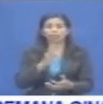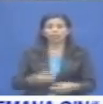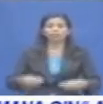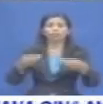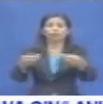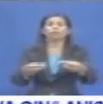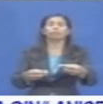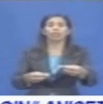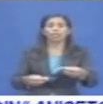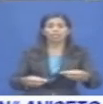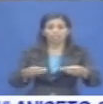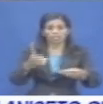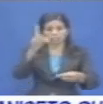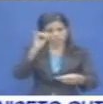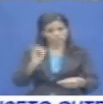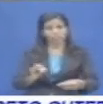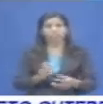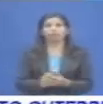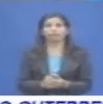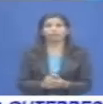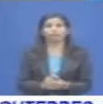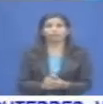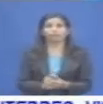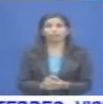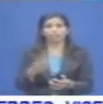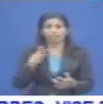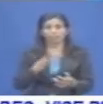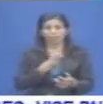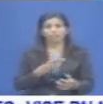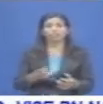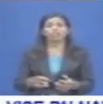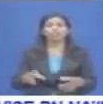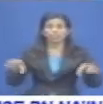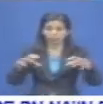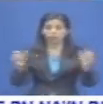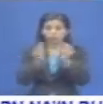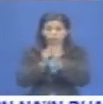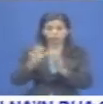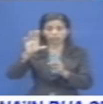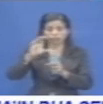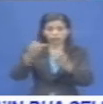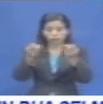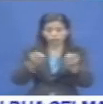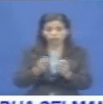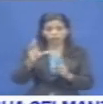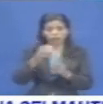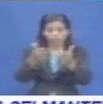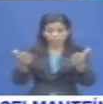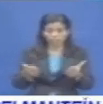fornese ba cidade tile nebe ami sei coordena o sefsuku sefi alde sire fatine para atunune